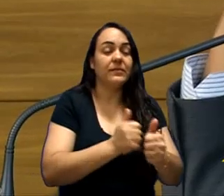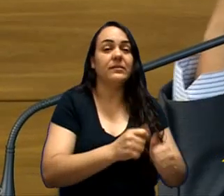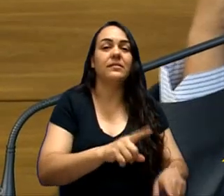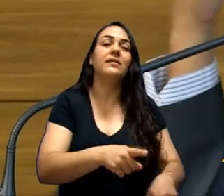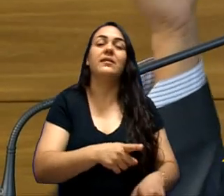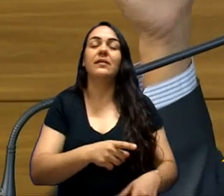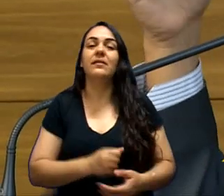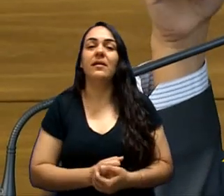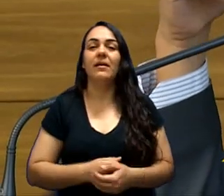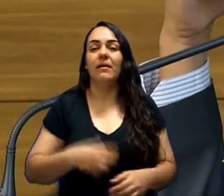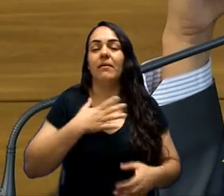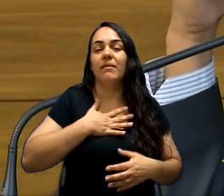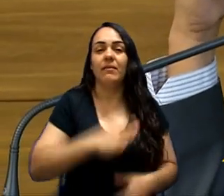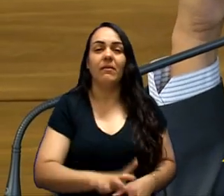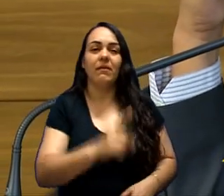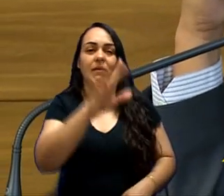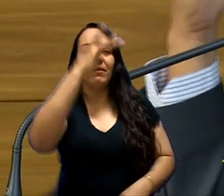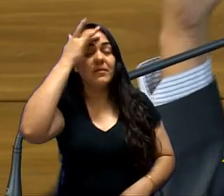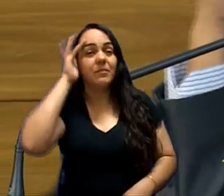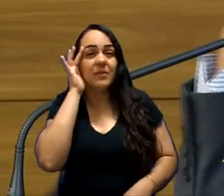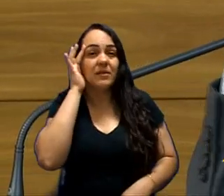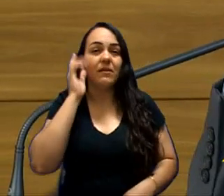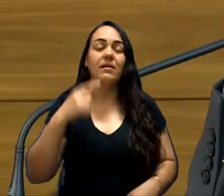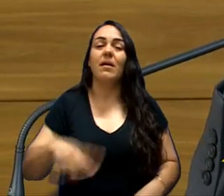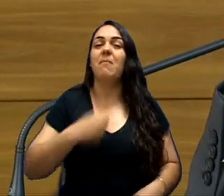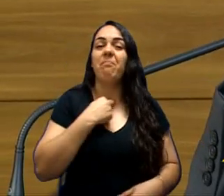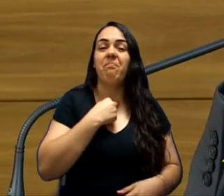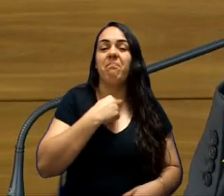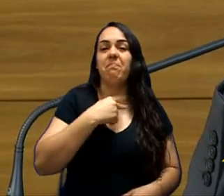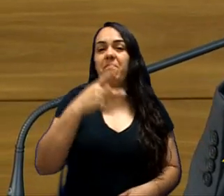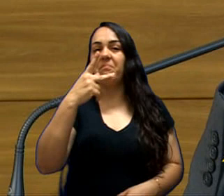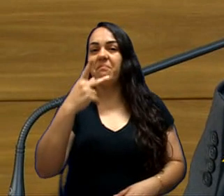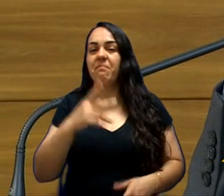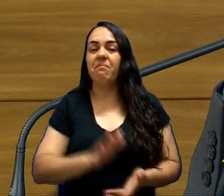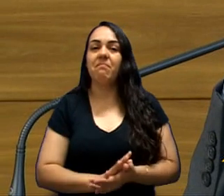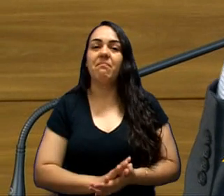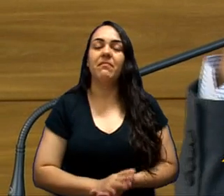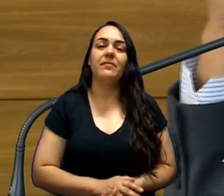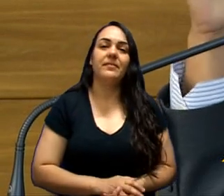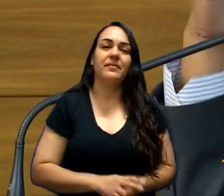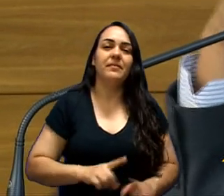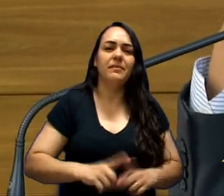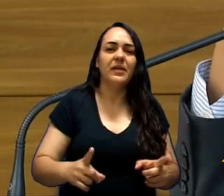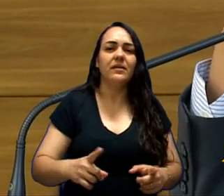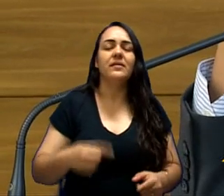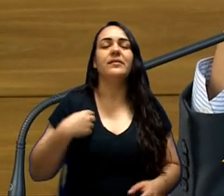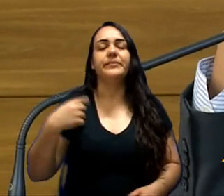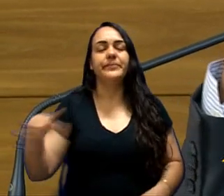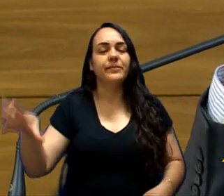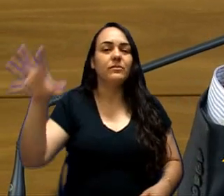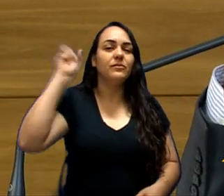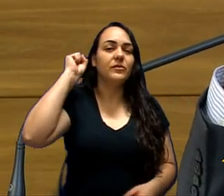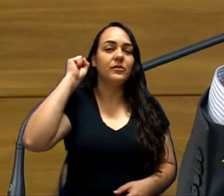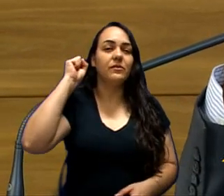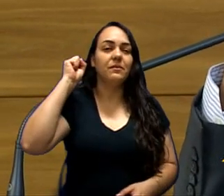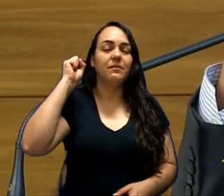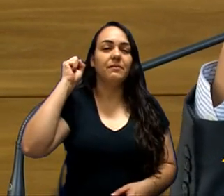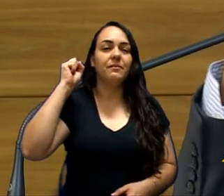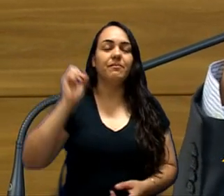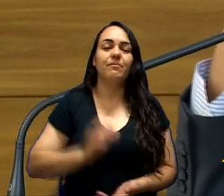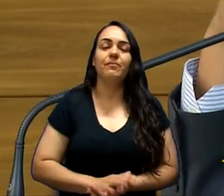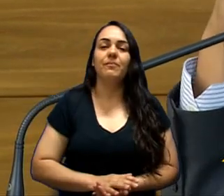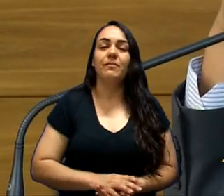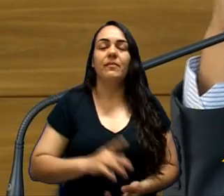gosta, sabe? Não pode falar disso. Então, a gente tem que escutar, sabe?